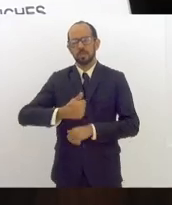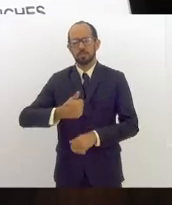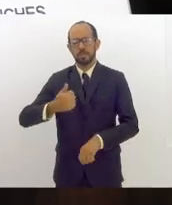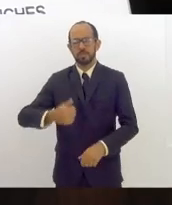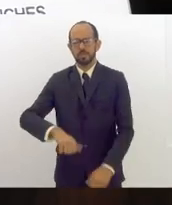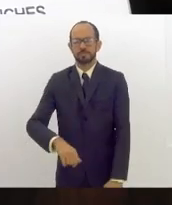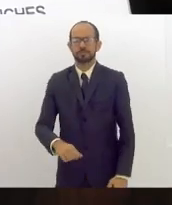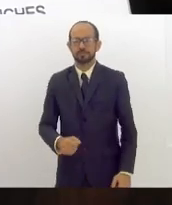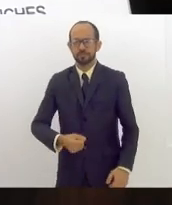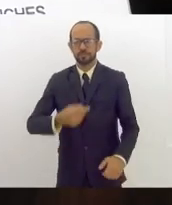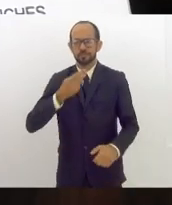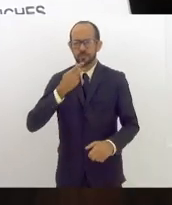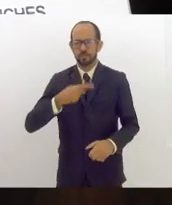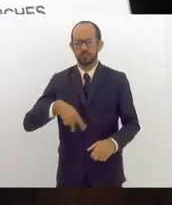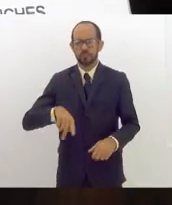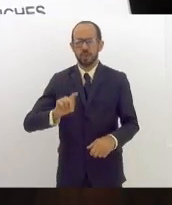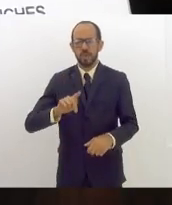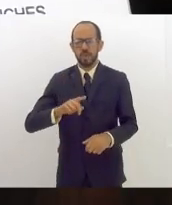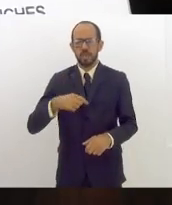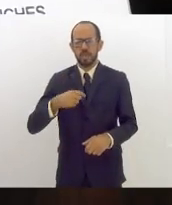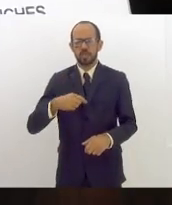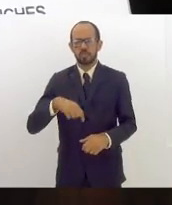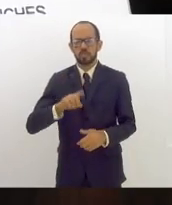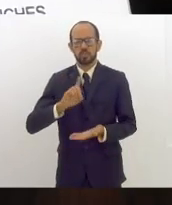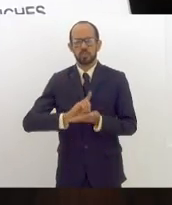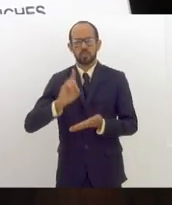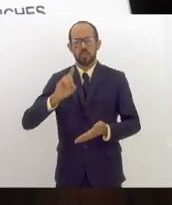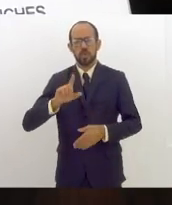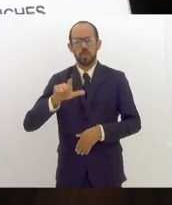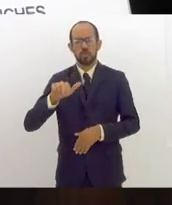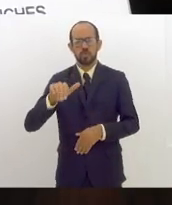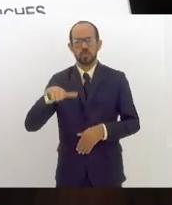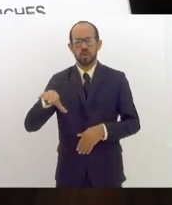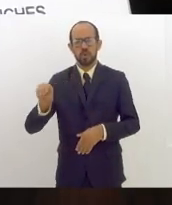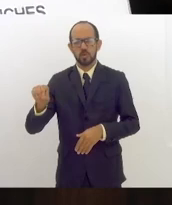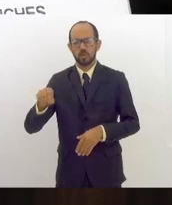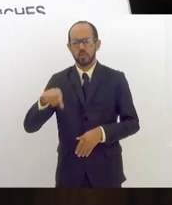nosso batonido Rio de Janeiro Dr Luciano Bandeira